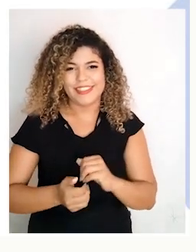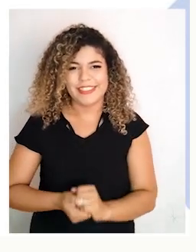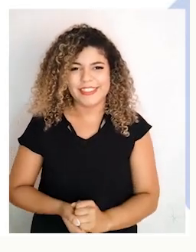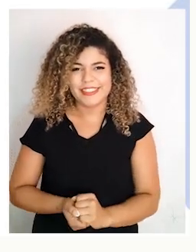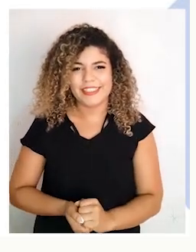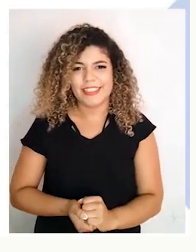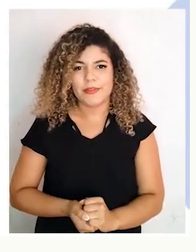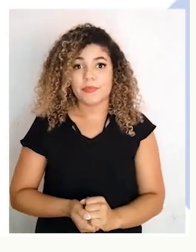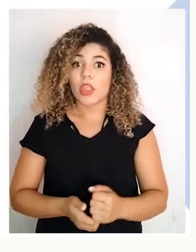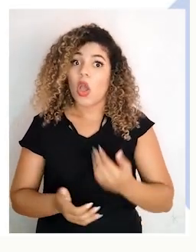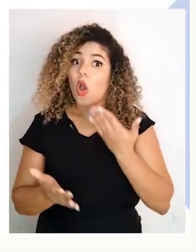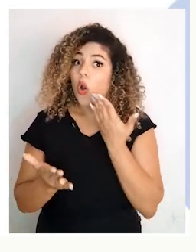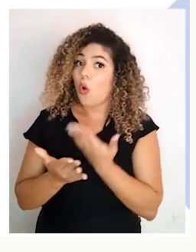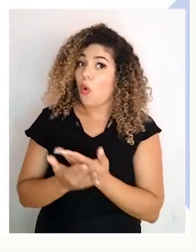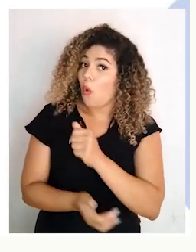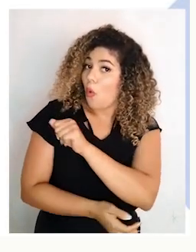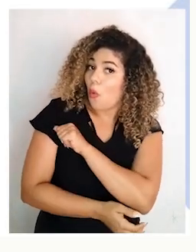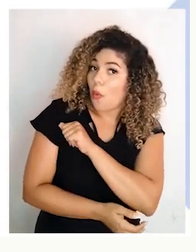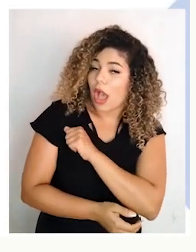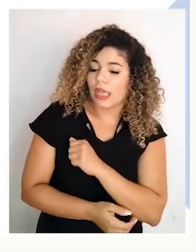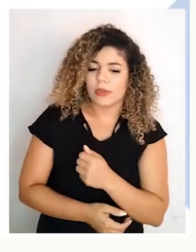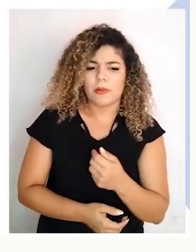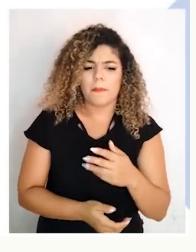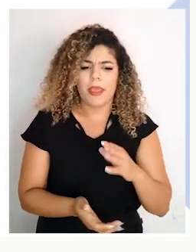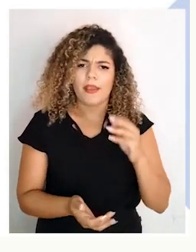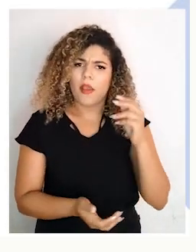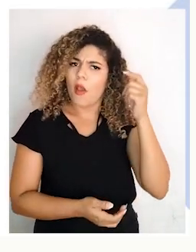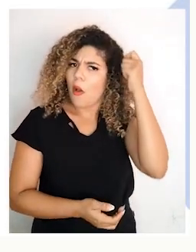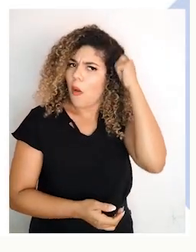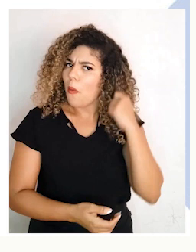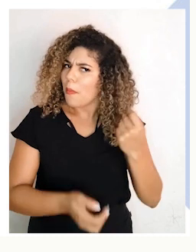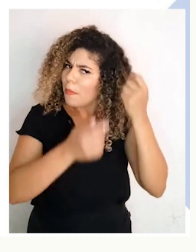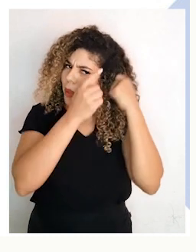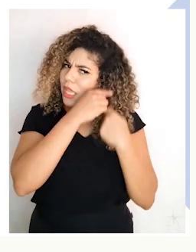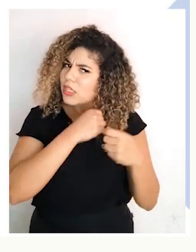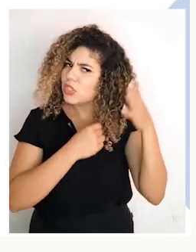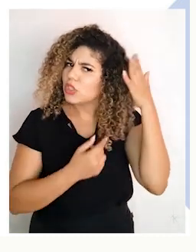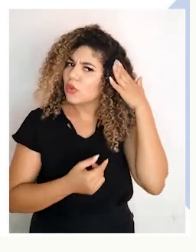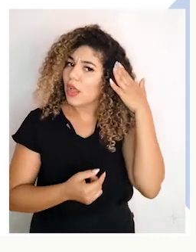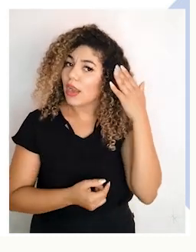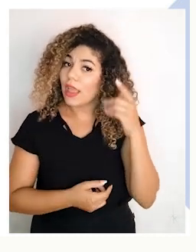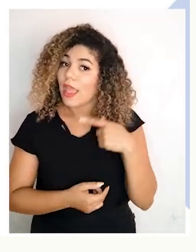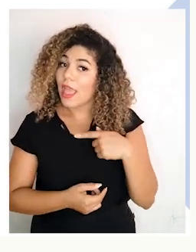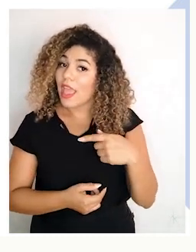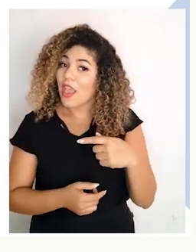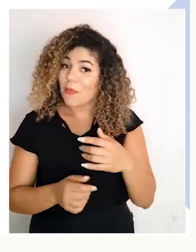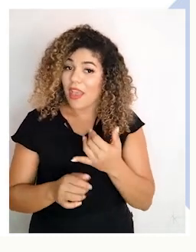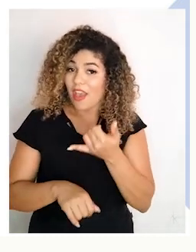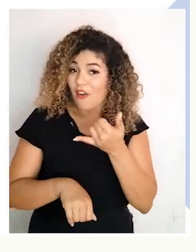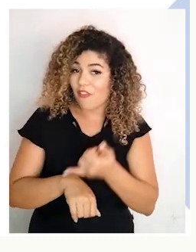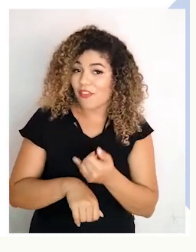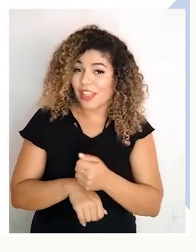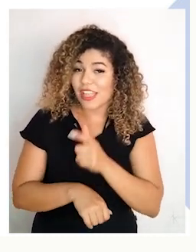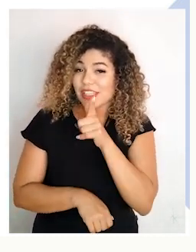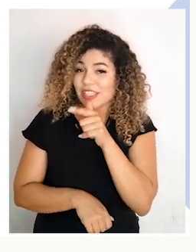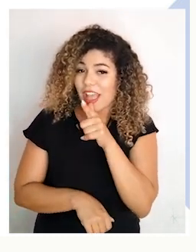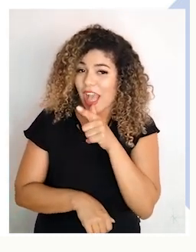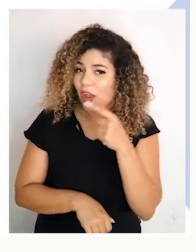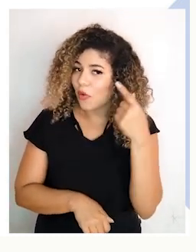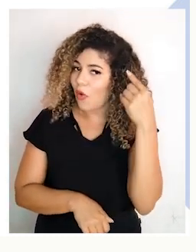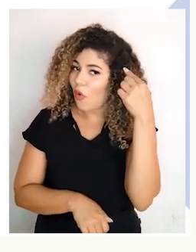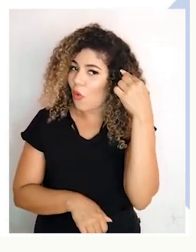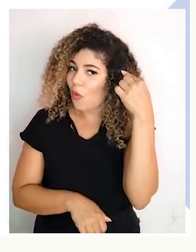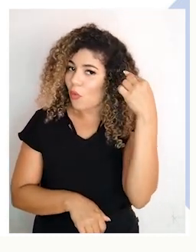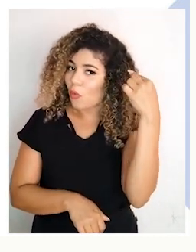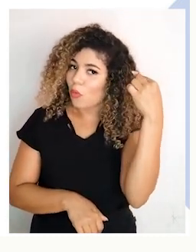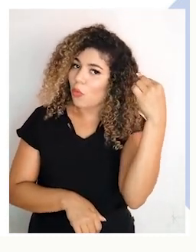Um estudante atrita um pente de plástico em seu cabelo e aproxima-o de um filete de água, que imediatamente se